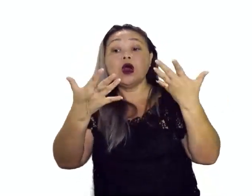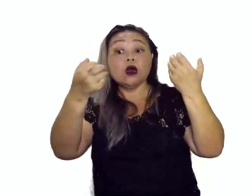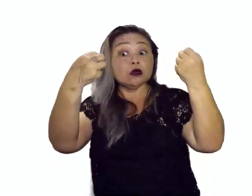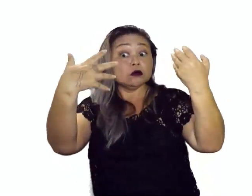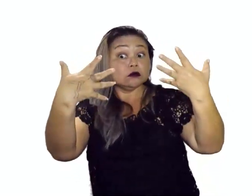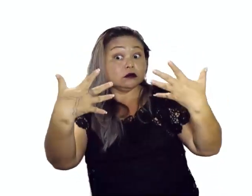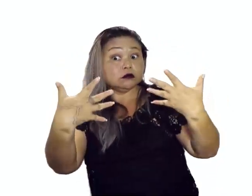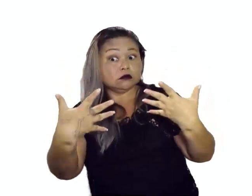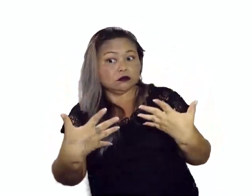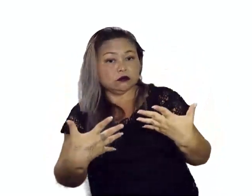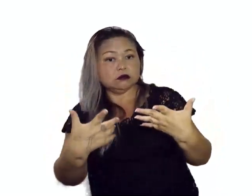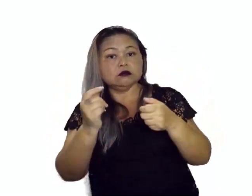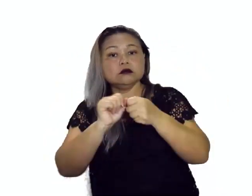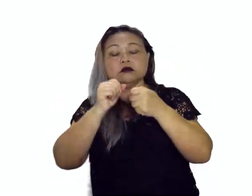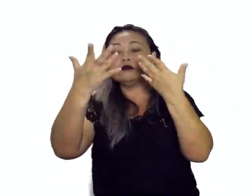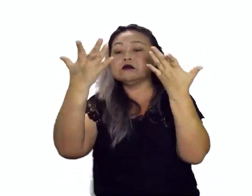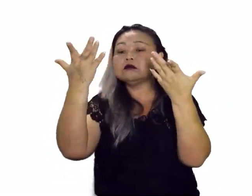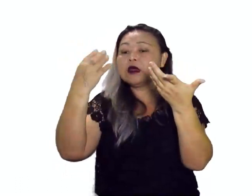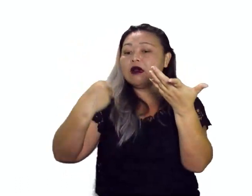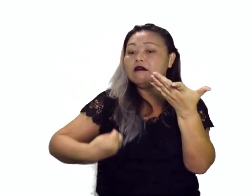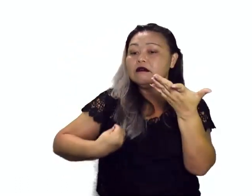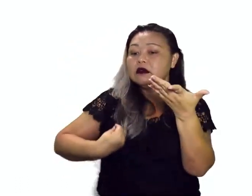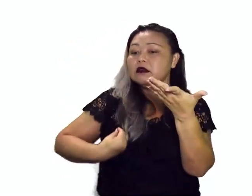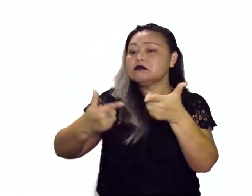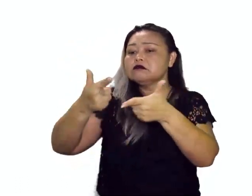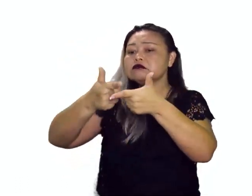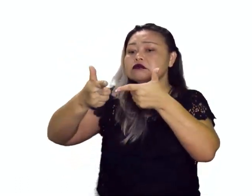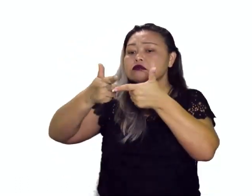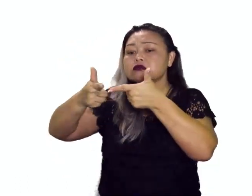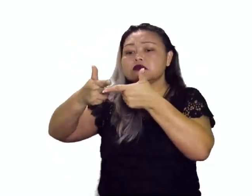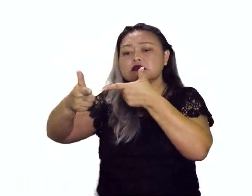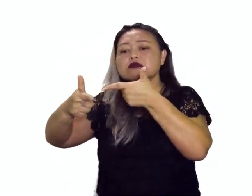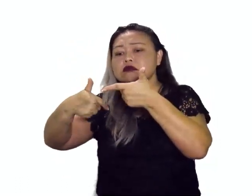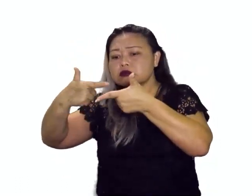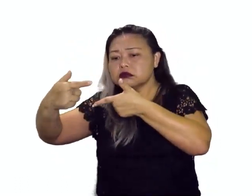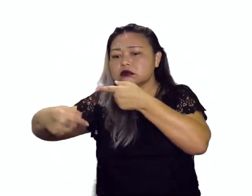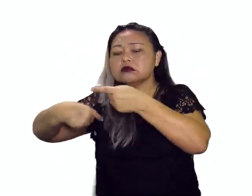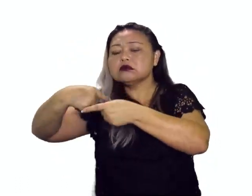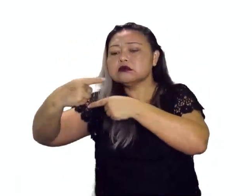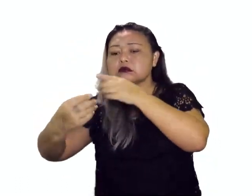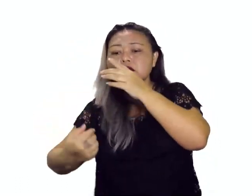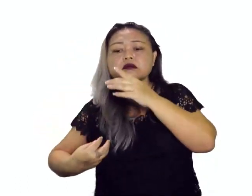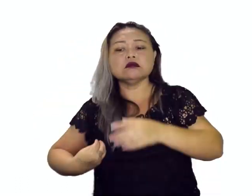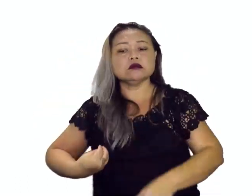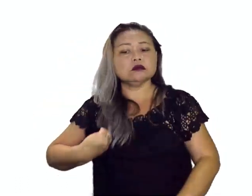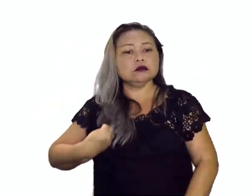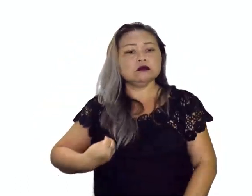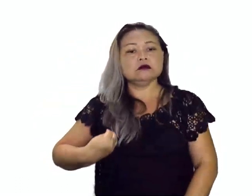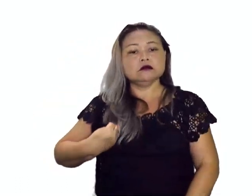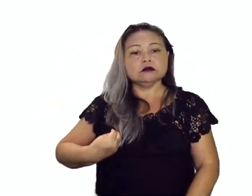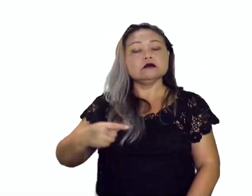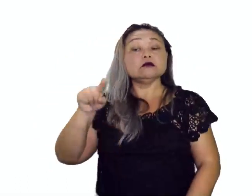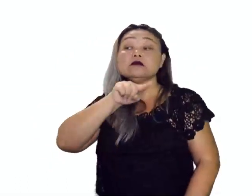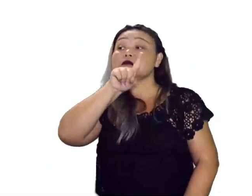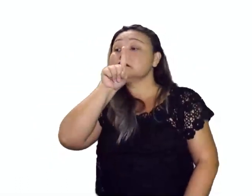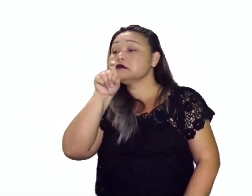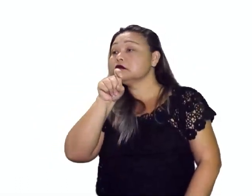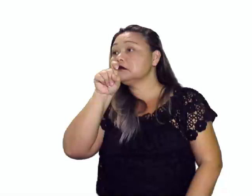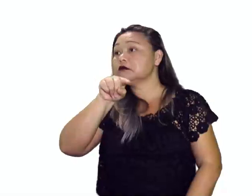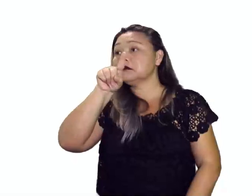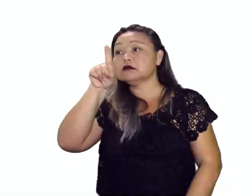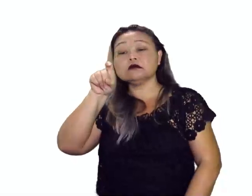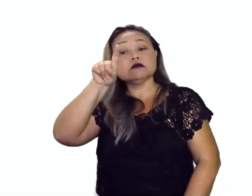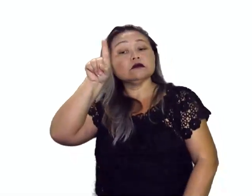a origem da vida e os problemas da existência. Nós queríamos saber, né, das coisas. Tínhamos questionamento.